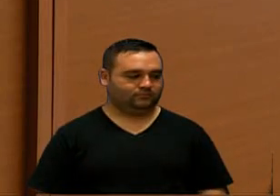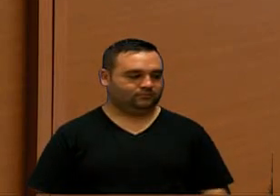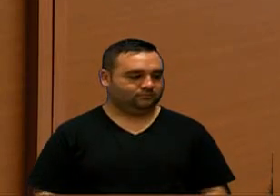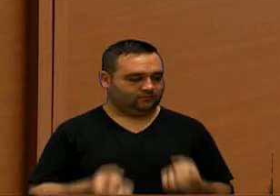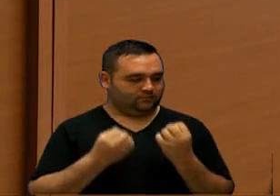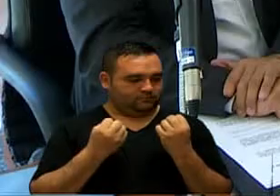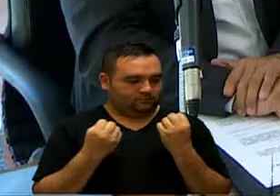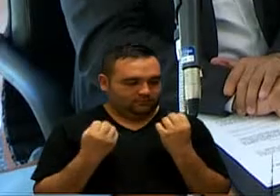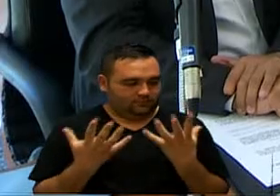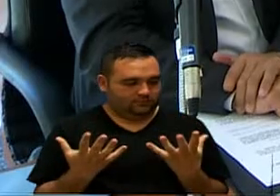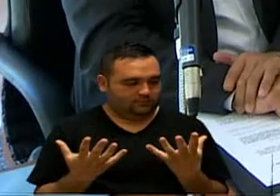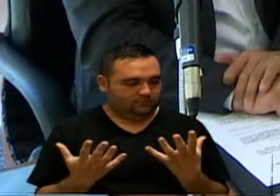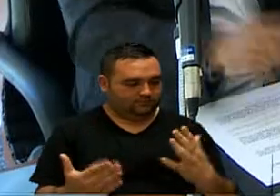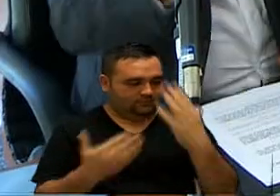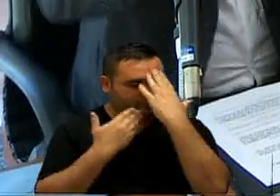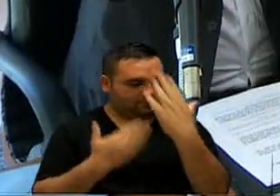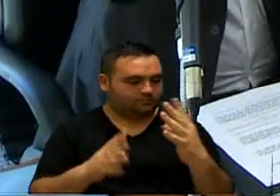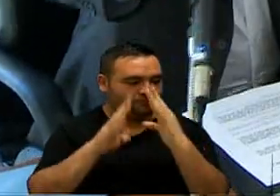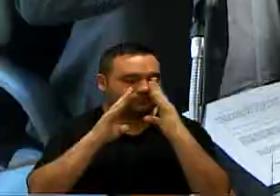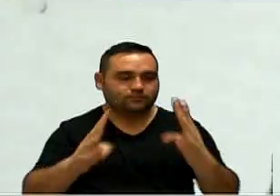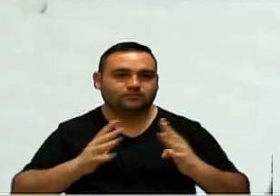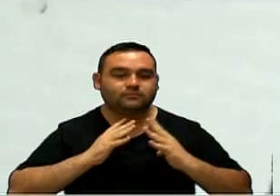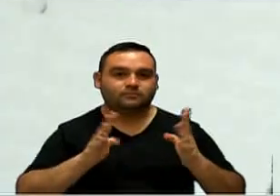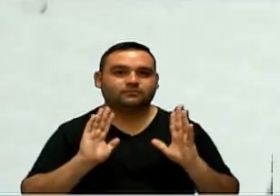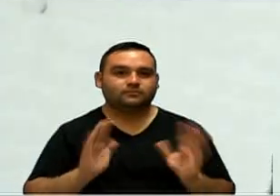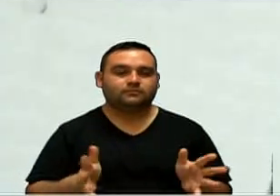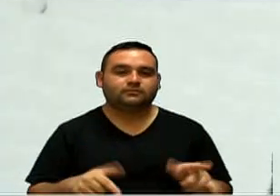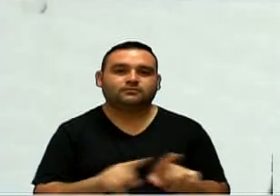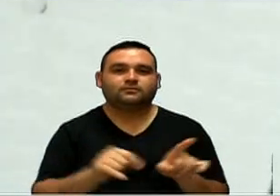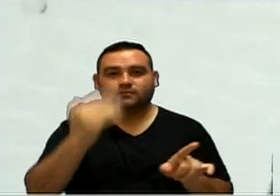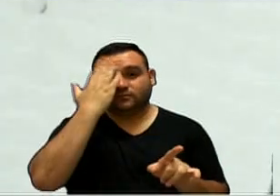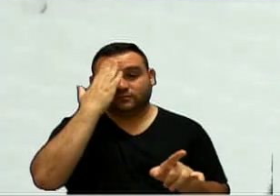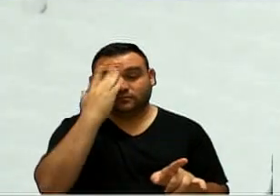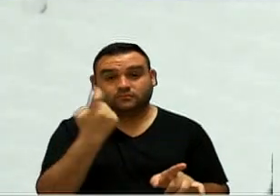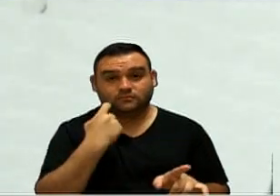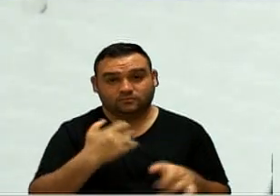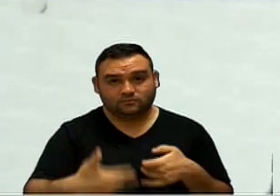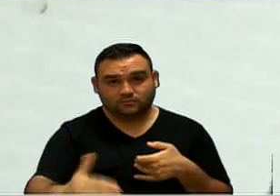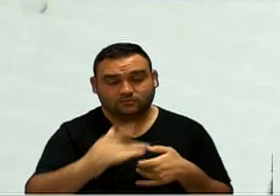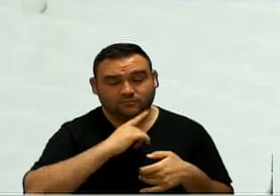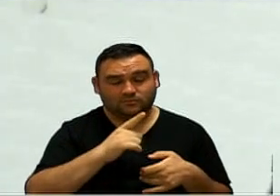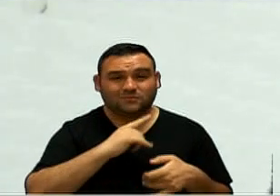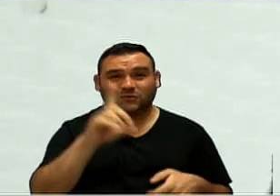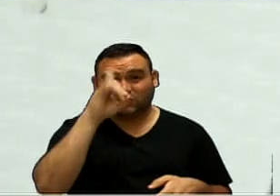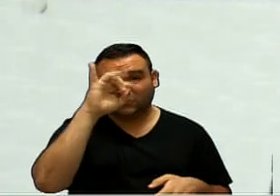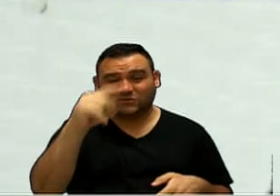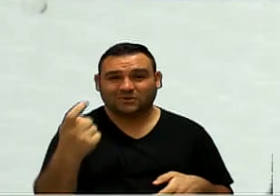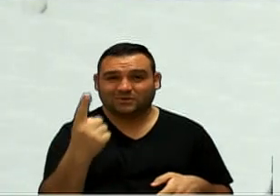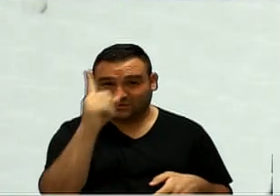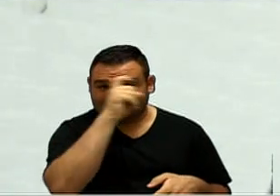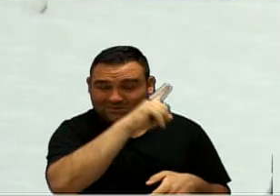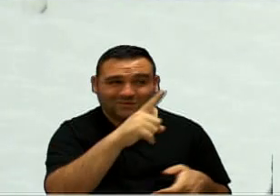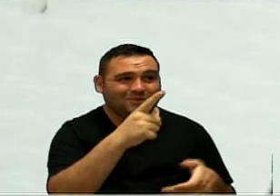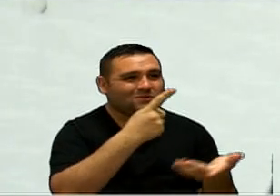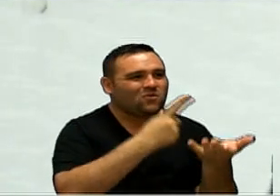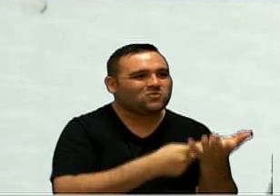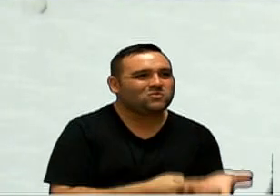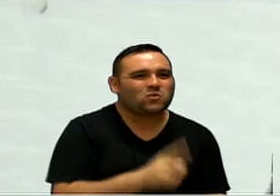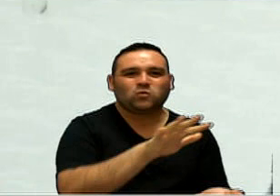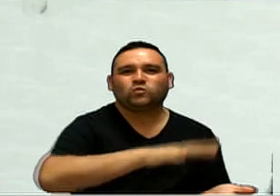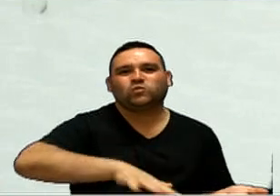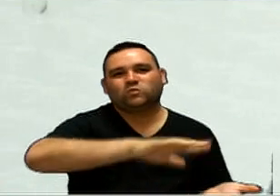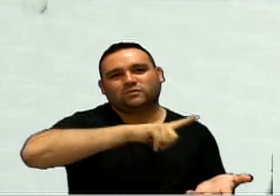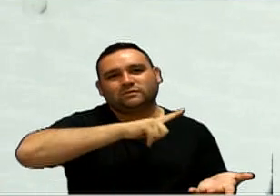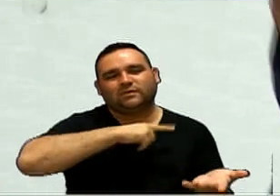Bom, obrigado pela atenção. Sei que sexta-feira é um dia difícil, a agenda de todo mundo,